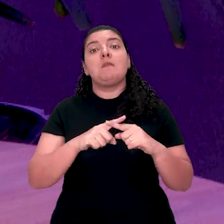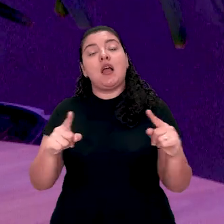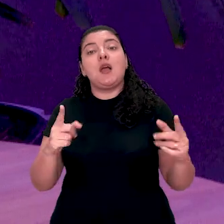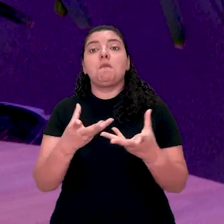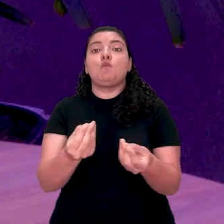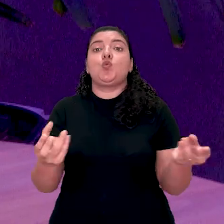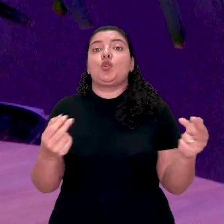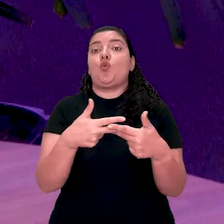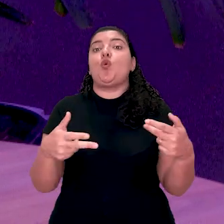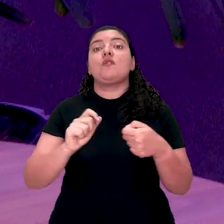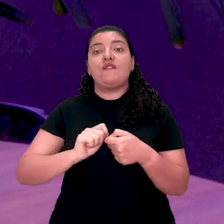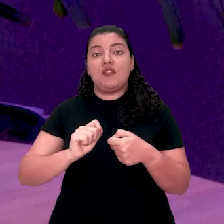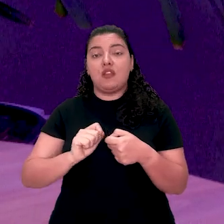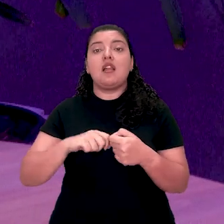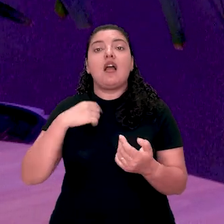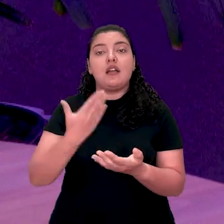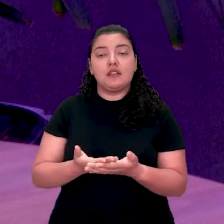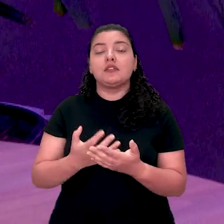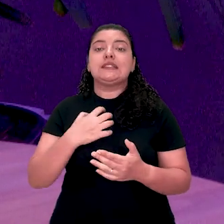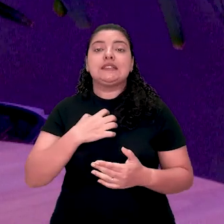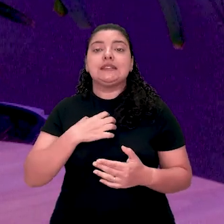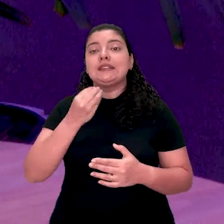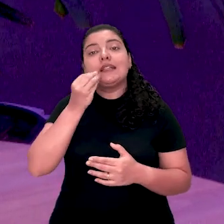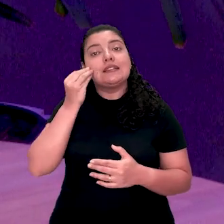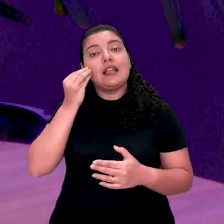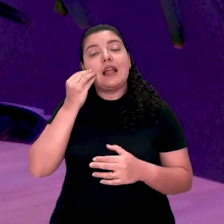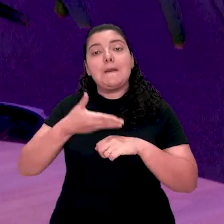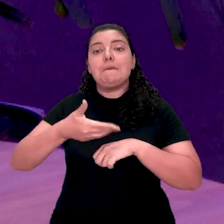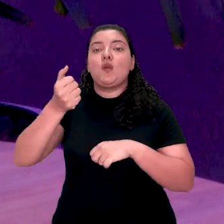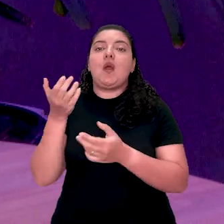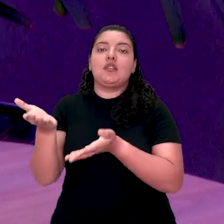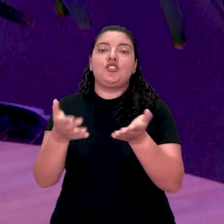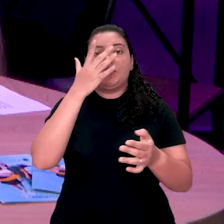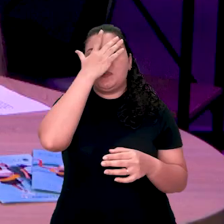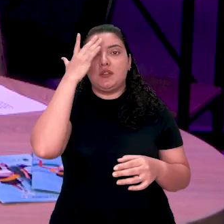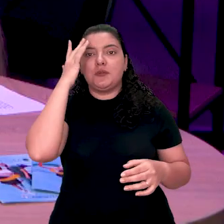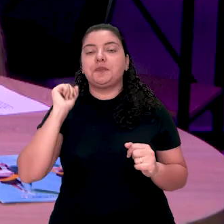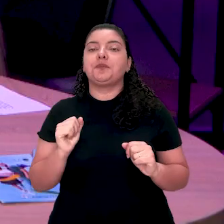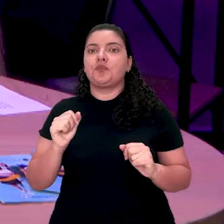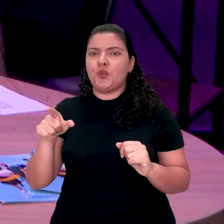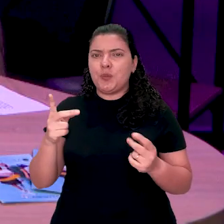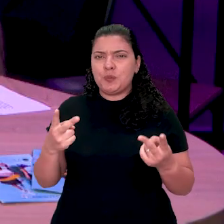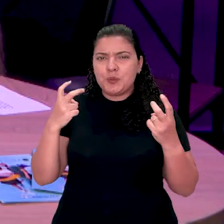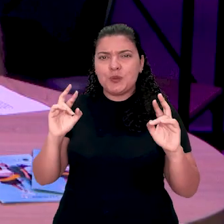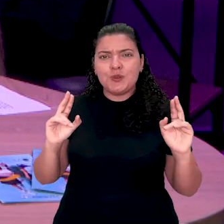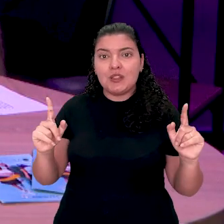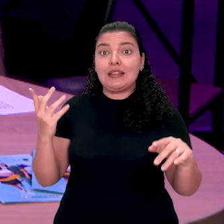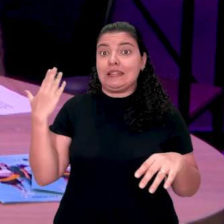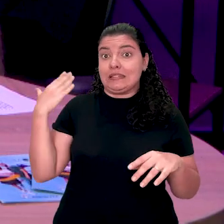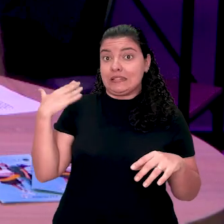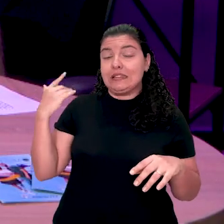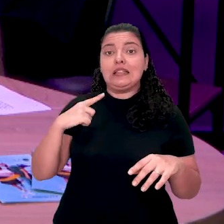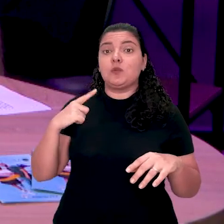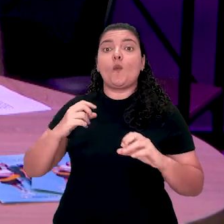foi feita, muita coisa está sendo feita no sentido de melhorar o atendimento a essas pessoas. E tu vê a diferença daquela época, quando